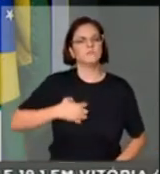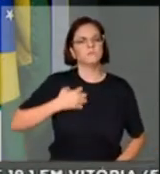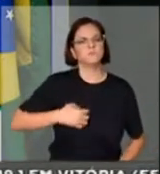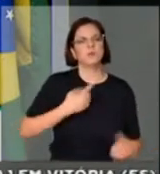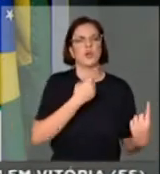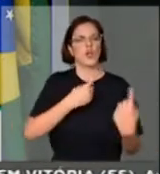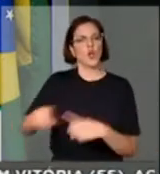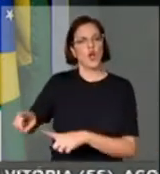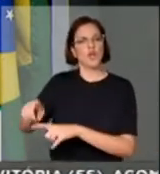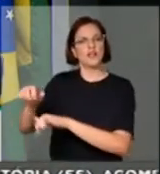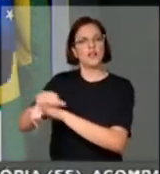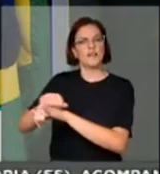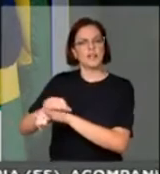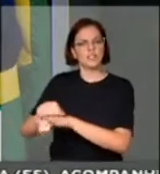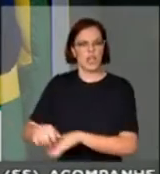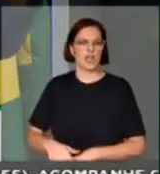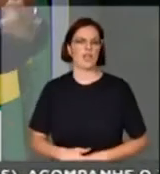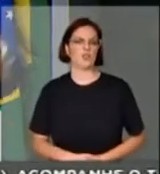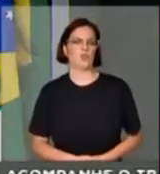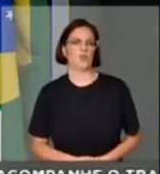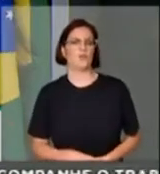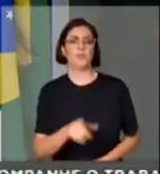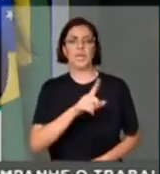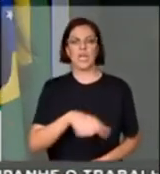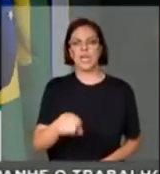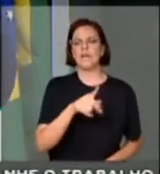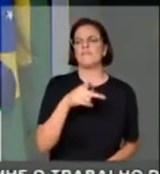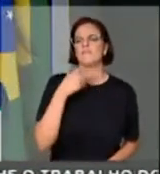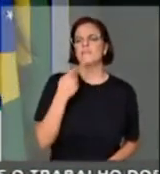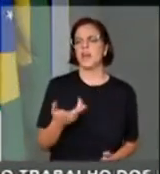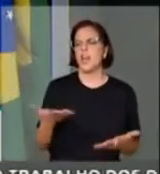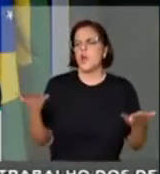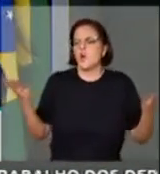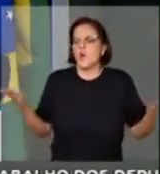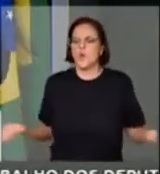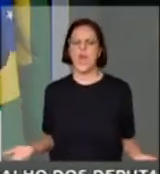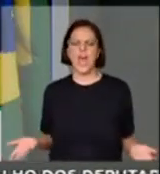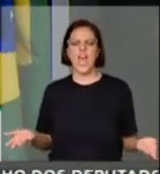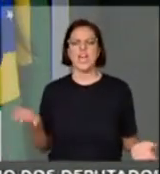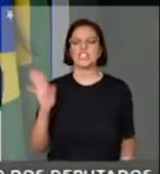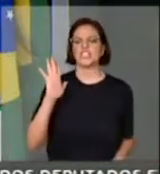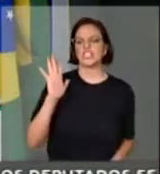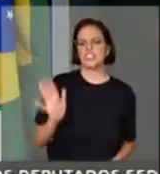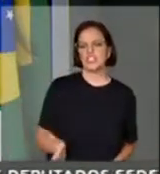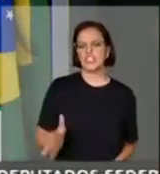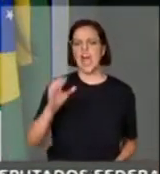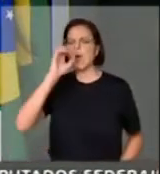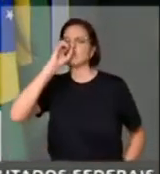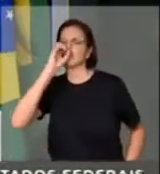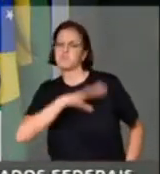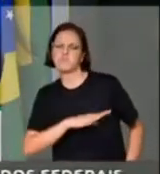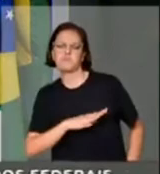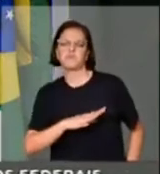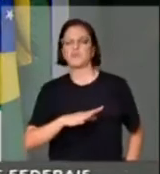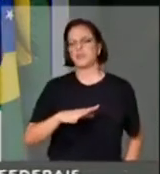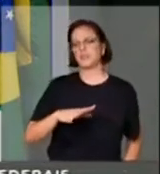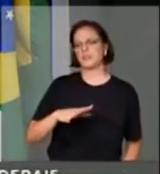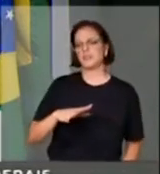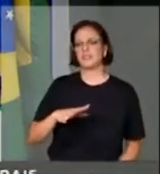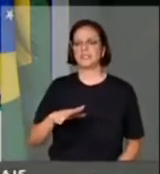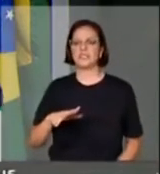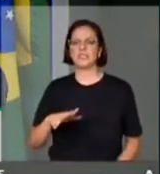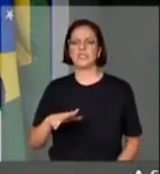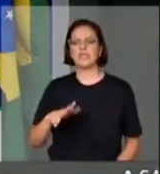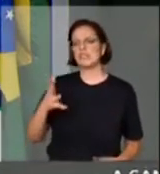dizer que então os caras já começaram a mexer em quem está na linha de frente. Os caras já chegam falando o quê? Como com nós